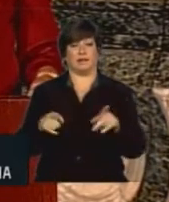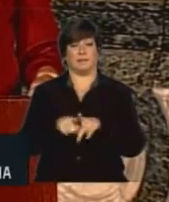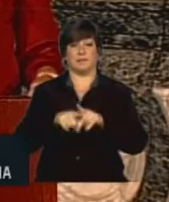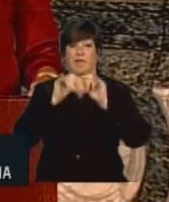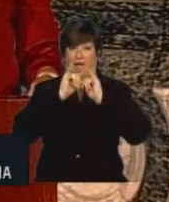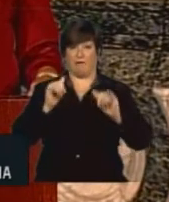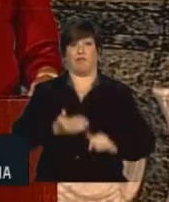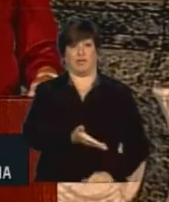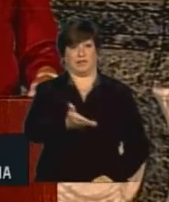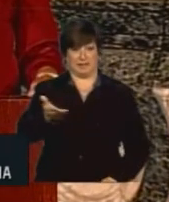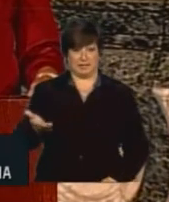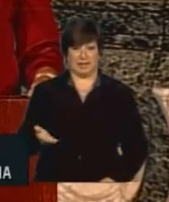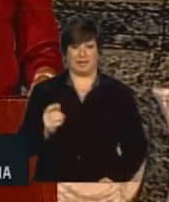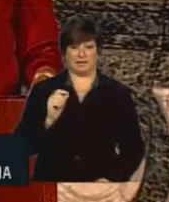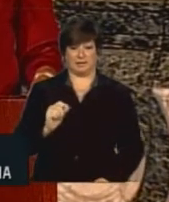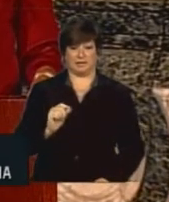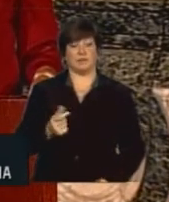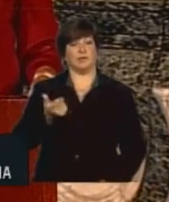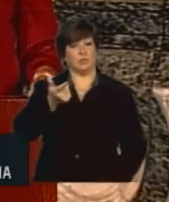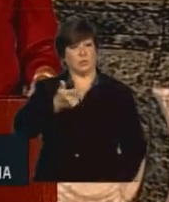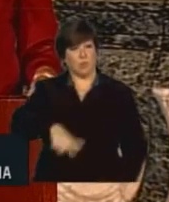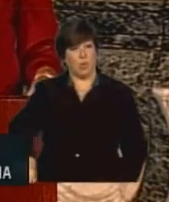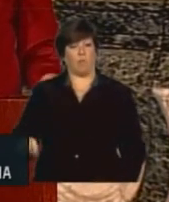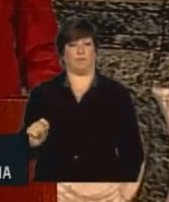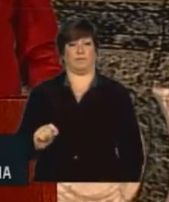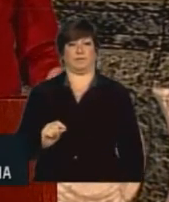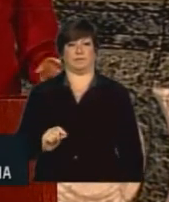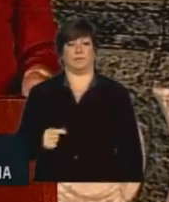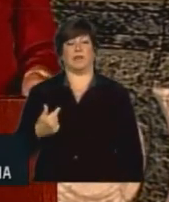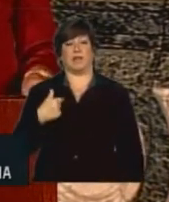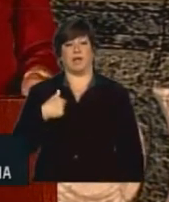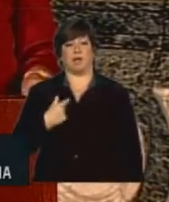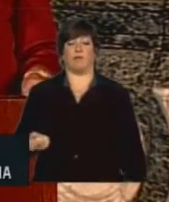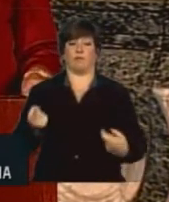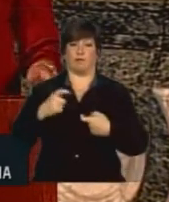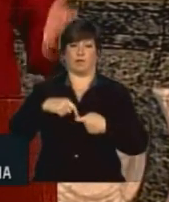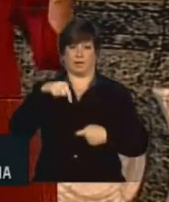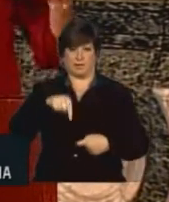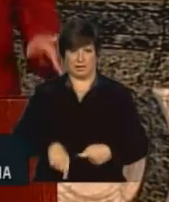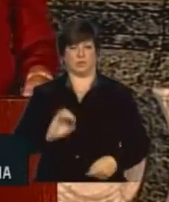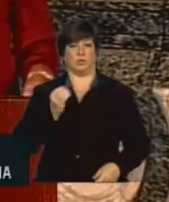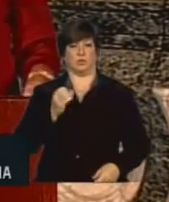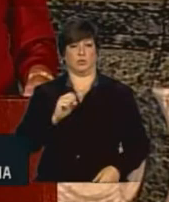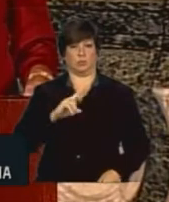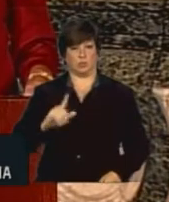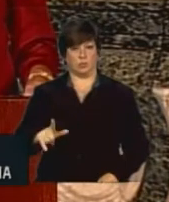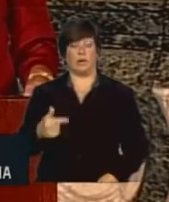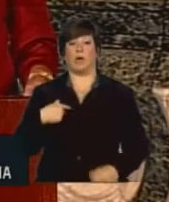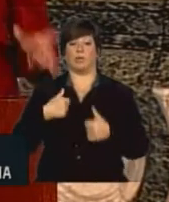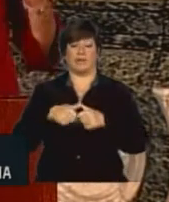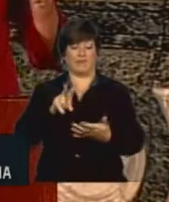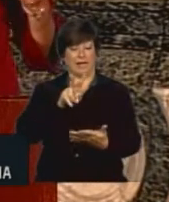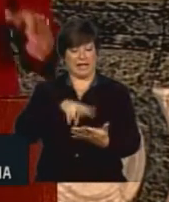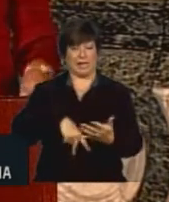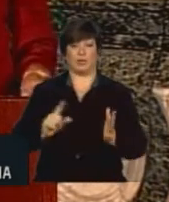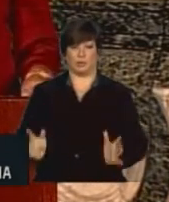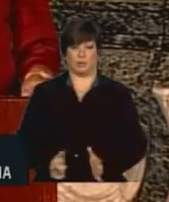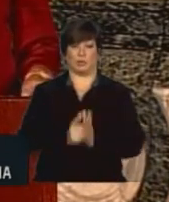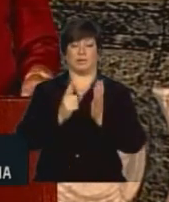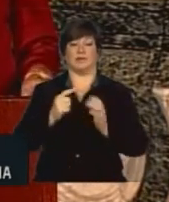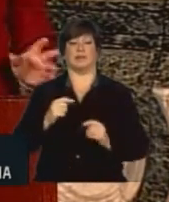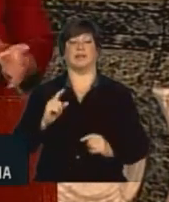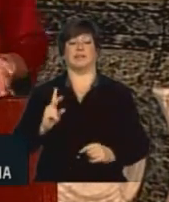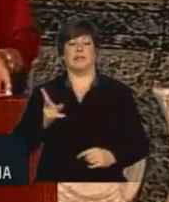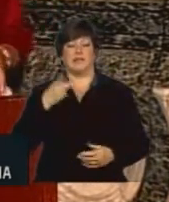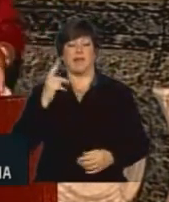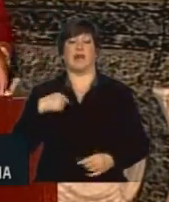vocês que, mais uma vez, eu venho aqui ao Rio Grande do Sul. Hoje eu estava lendo o jornal e estavam dizendo que cada vez eu trago